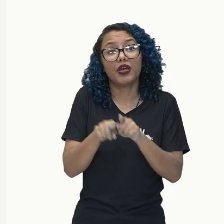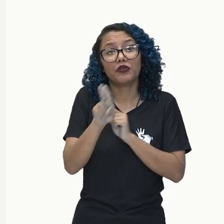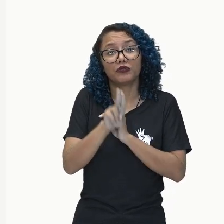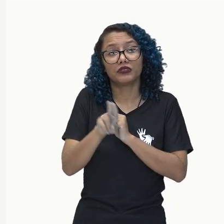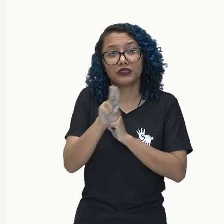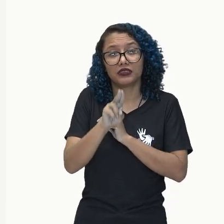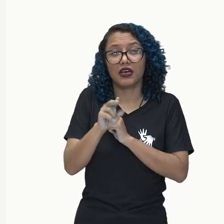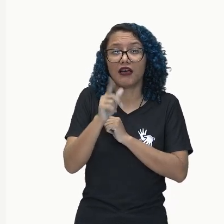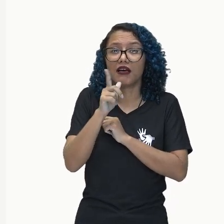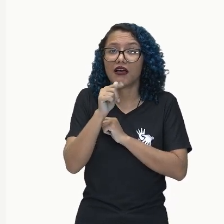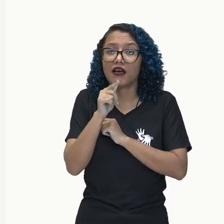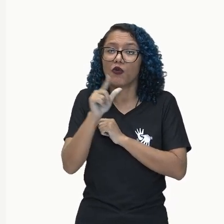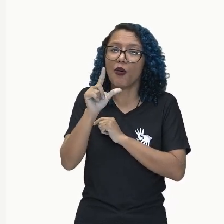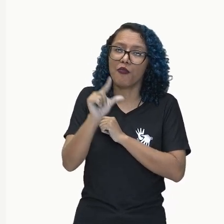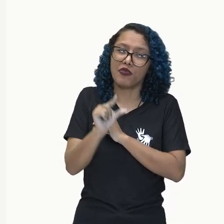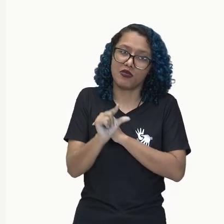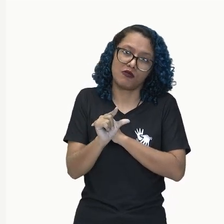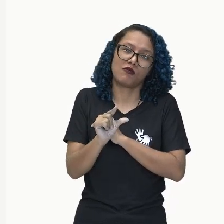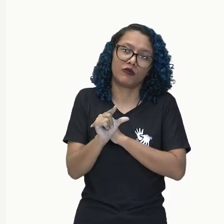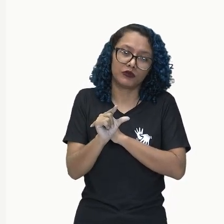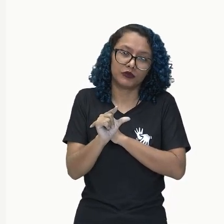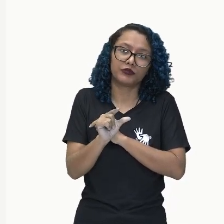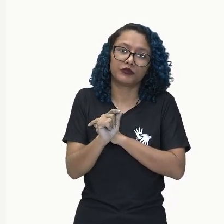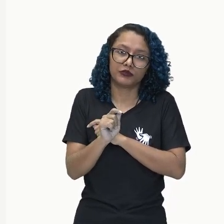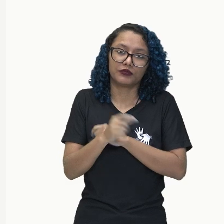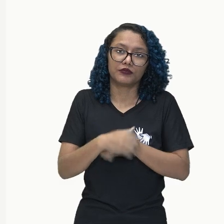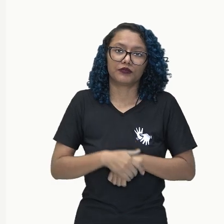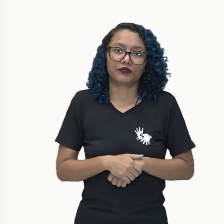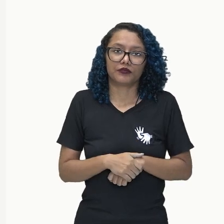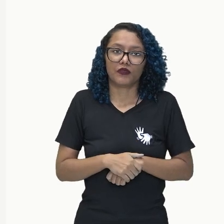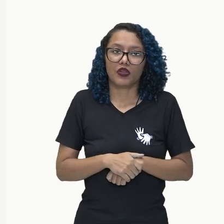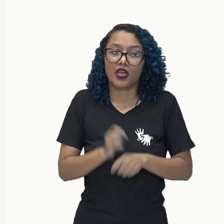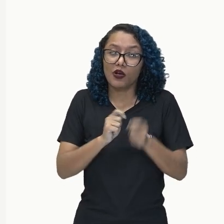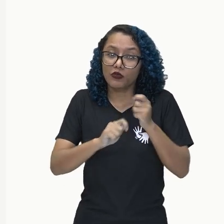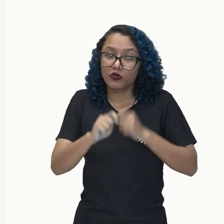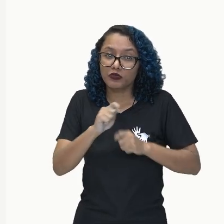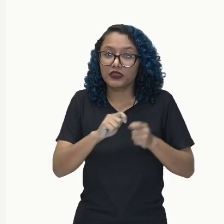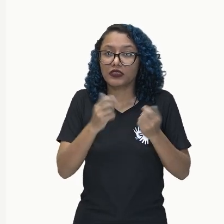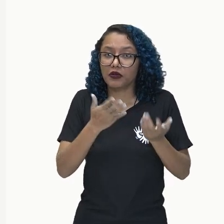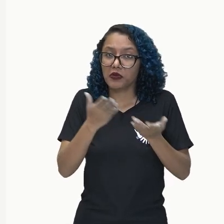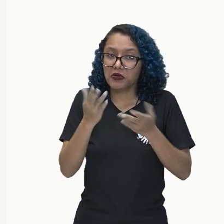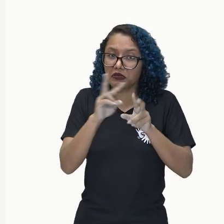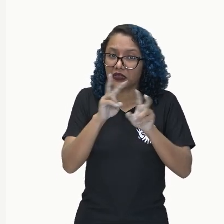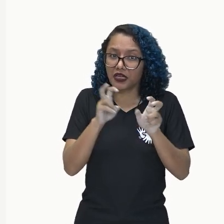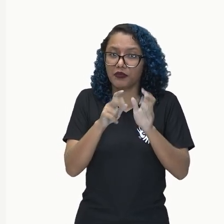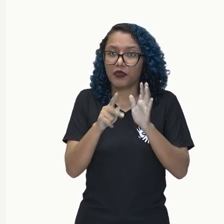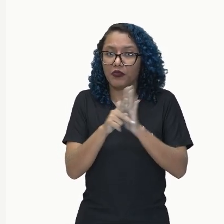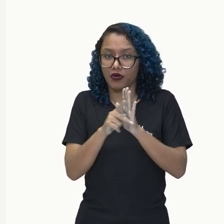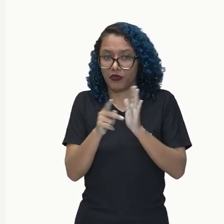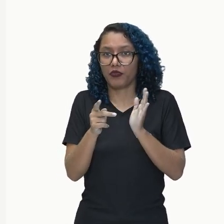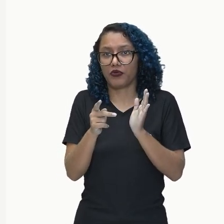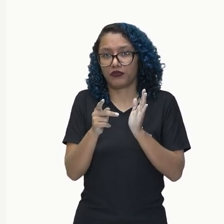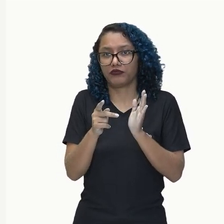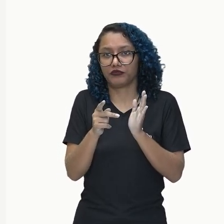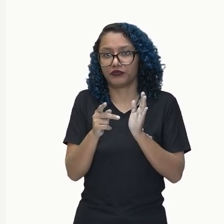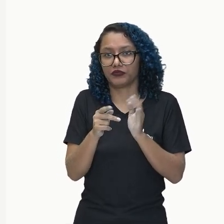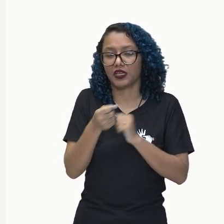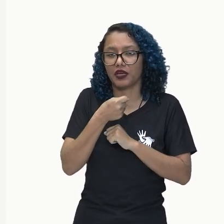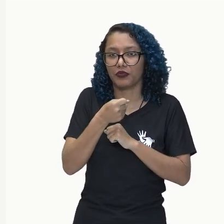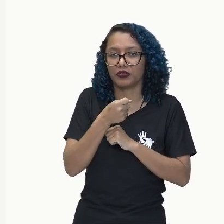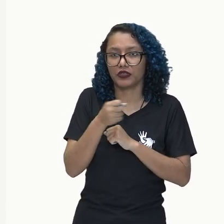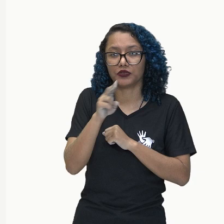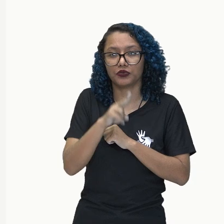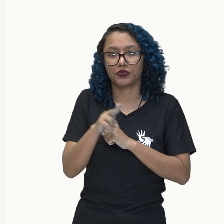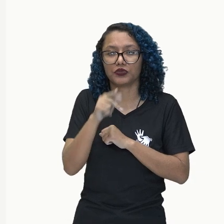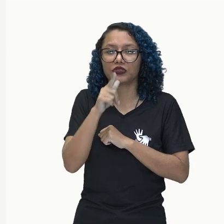isso? Muito bem, então essa reportagem ela traz esse tema aí do uso racional da água e suas implicações ambientais.